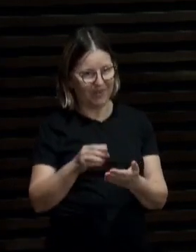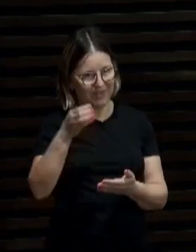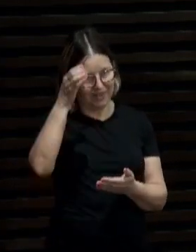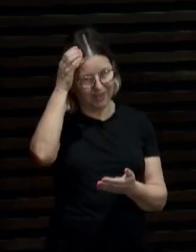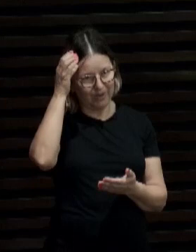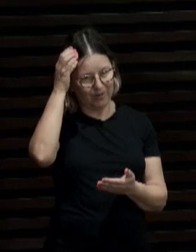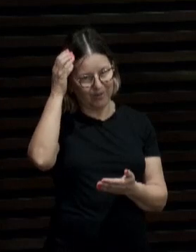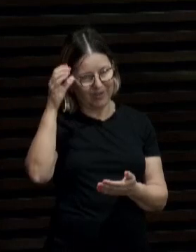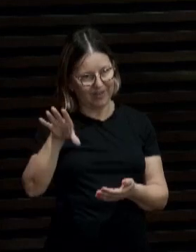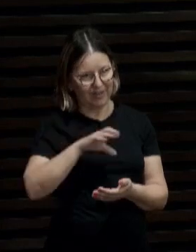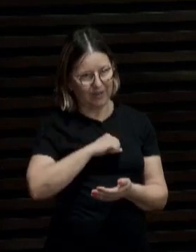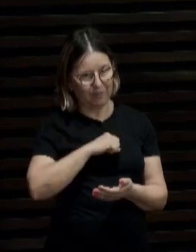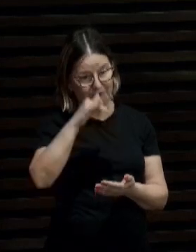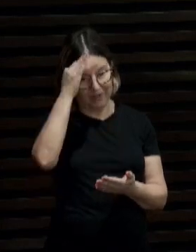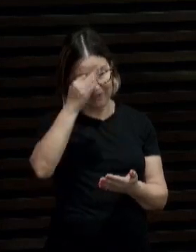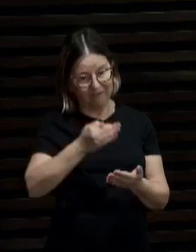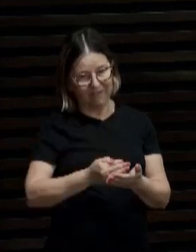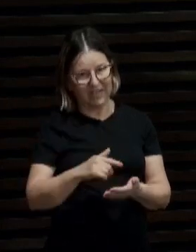Timóteo 1:5.